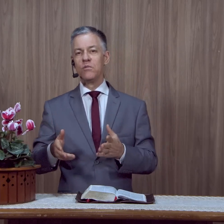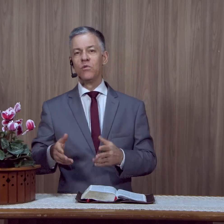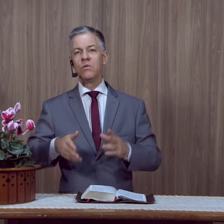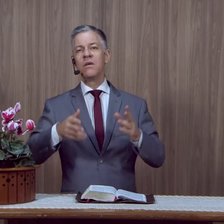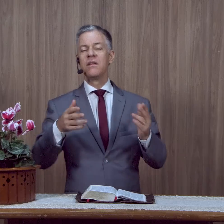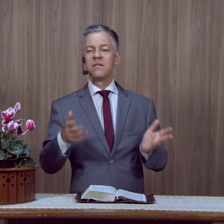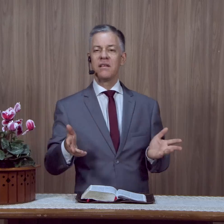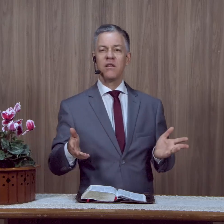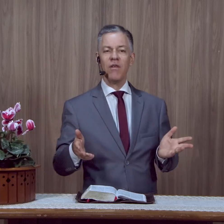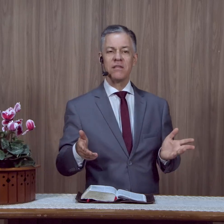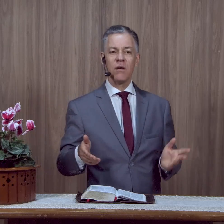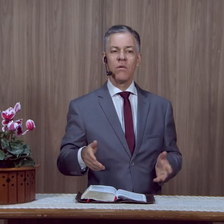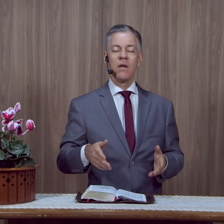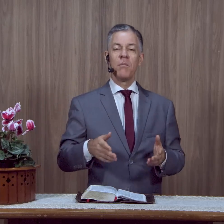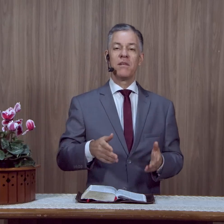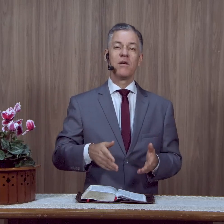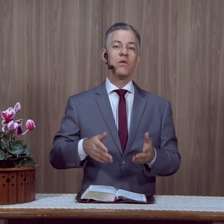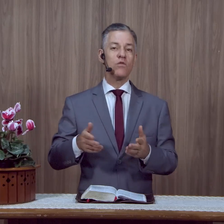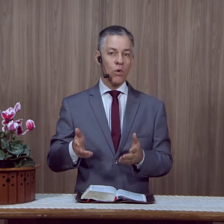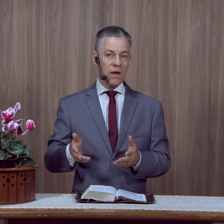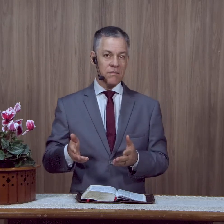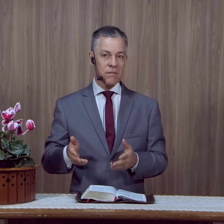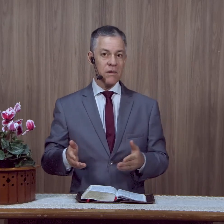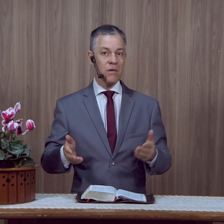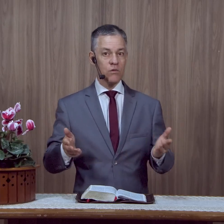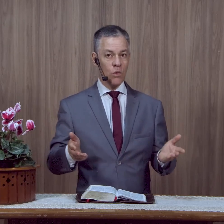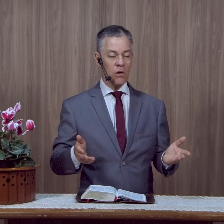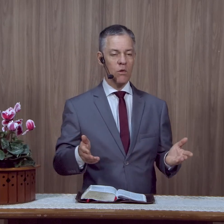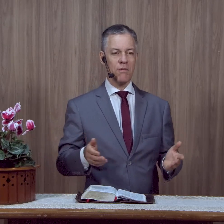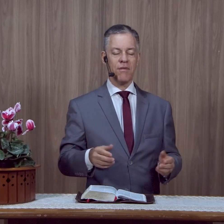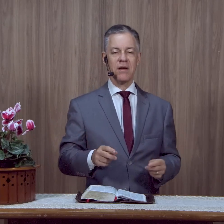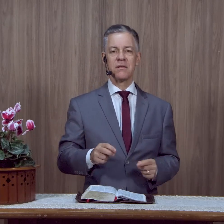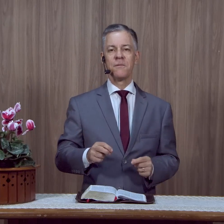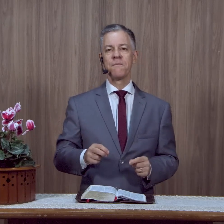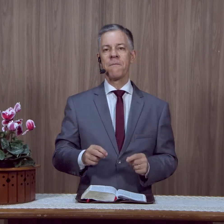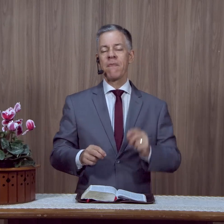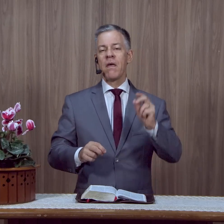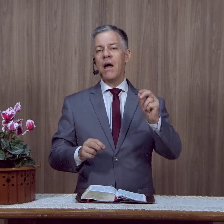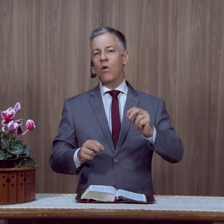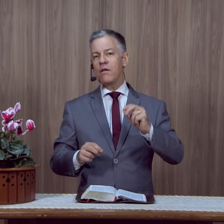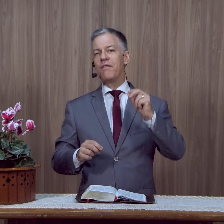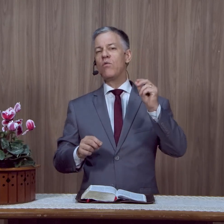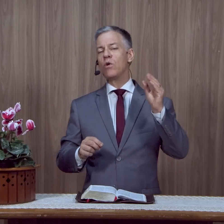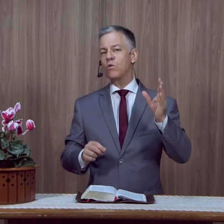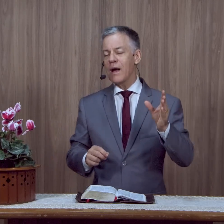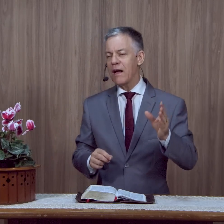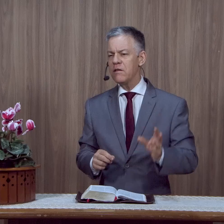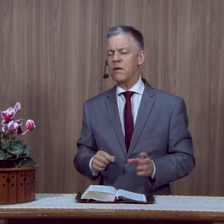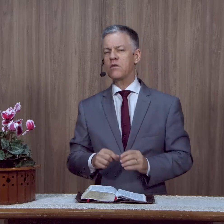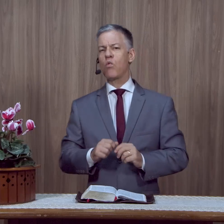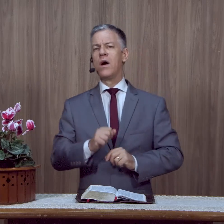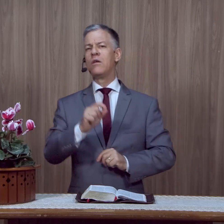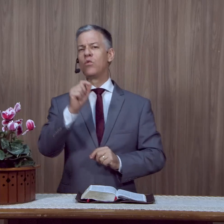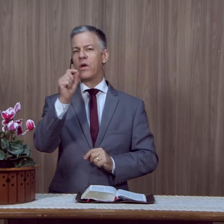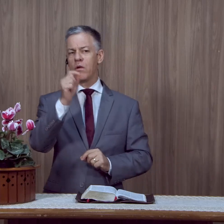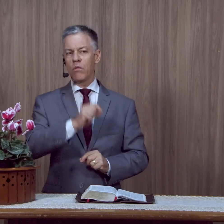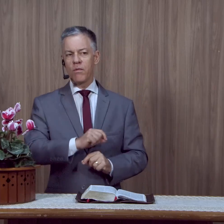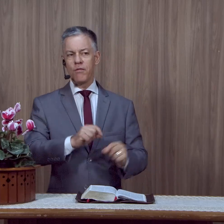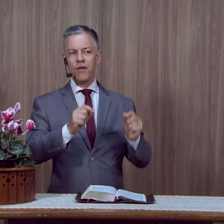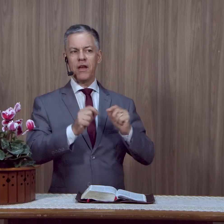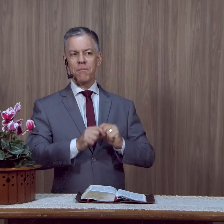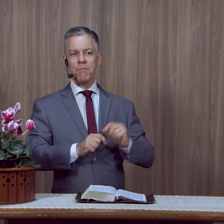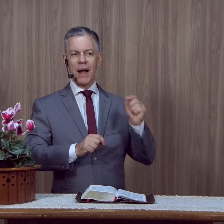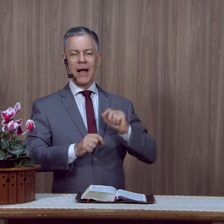sem Deus no mundo, sem salvação. Mas é uma escolha. Escolha como ele faz. Agora vem o outro caso. Não, mas quando